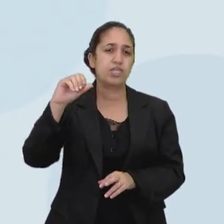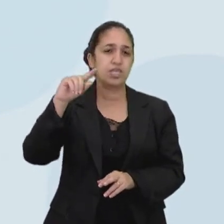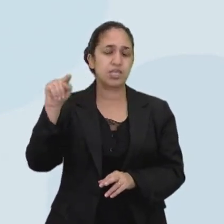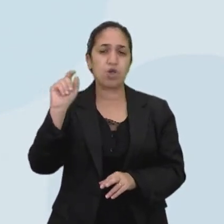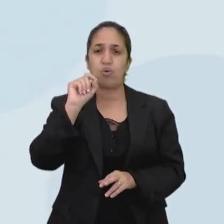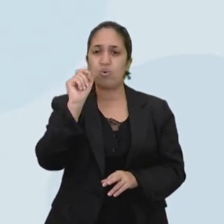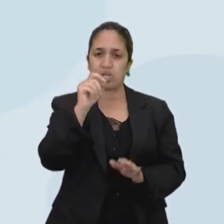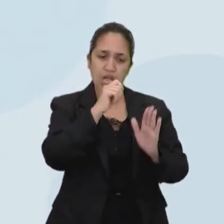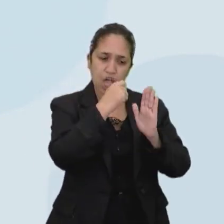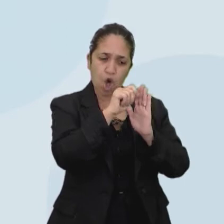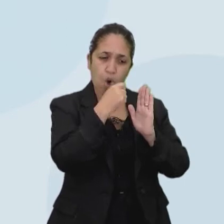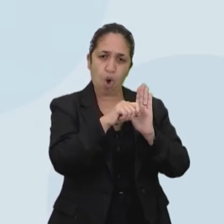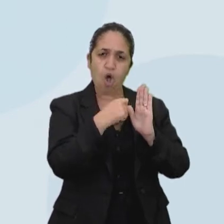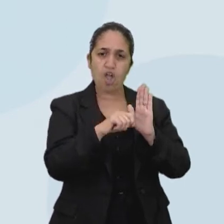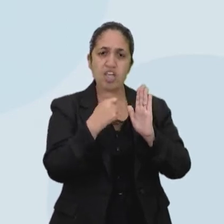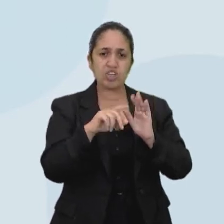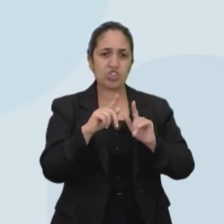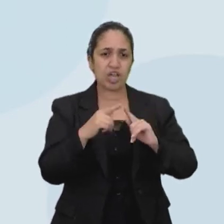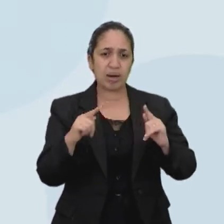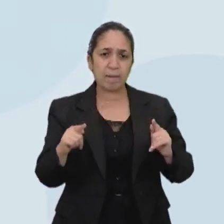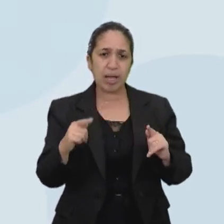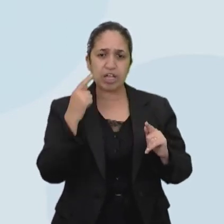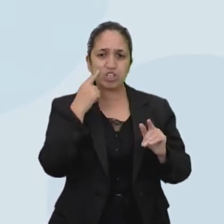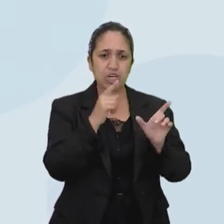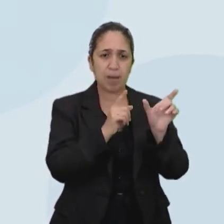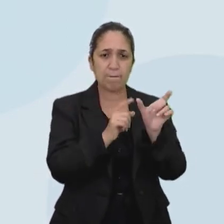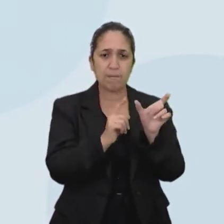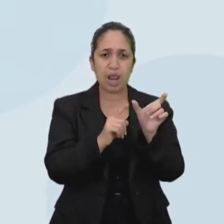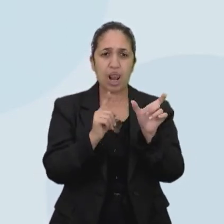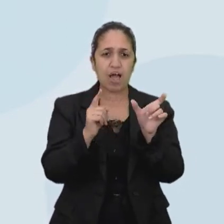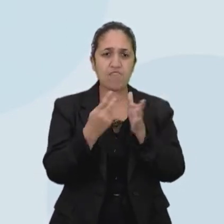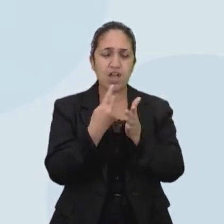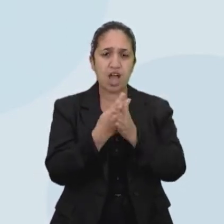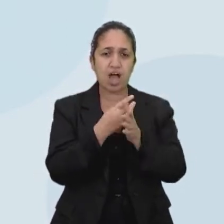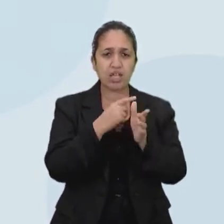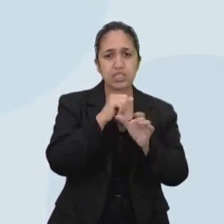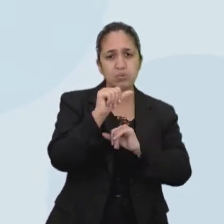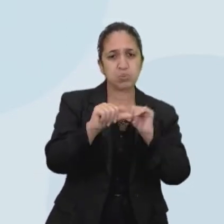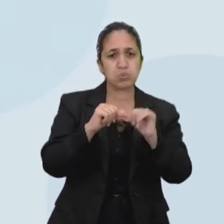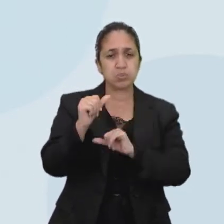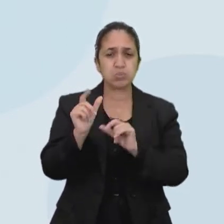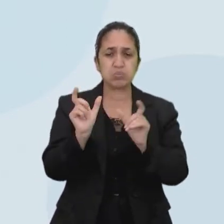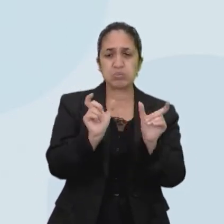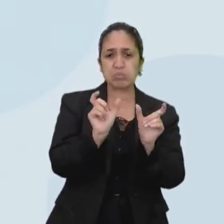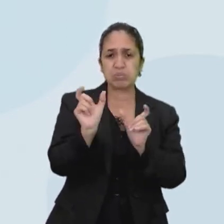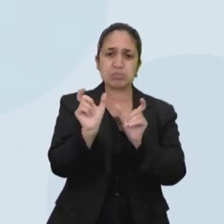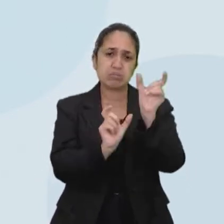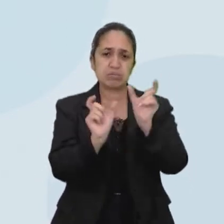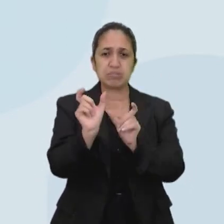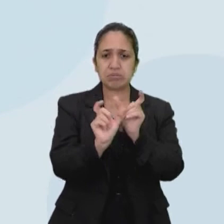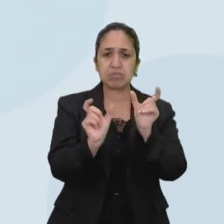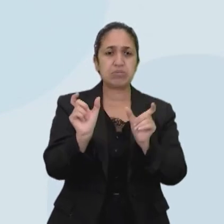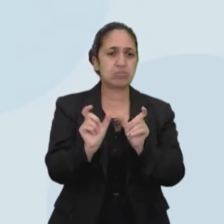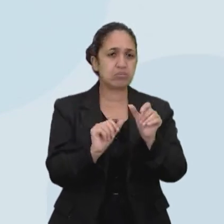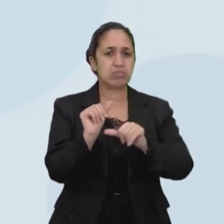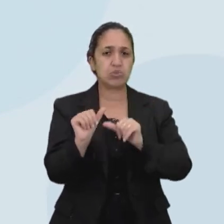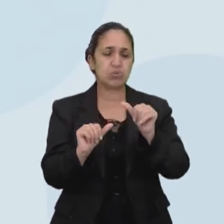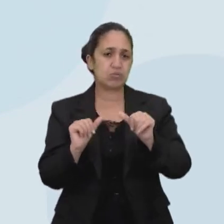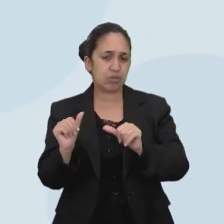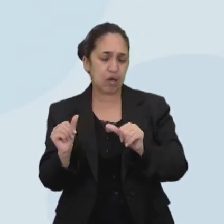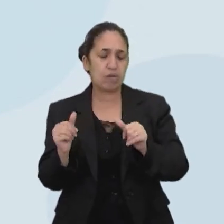corrigir gramaticalmente o texto. Palavras escritas de forma, um desvio gramatical em relação à norma